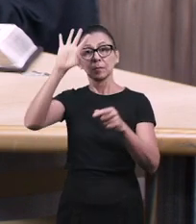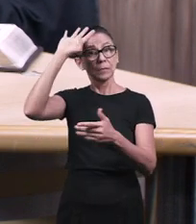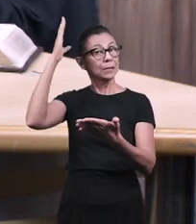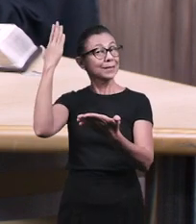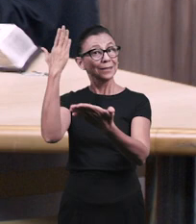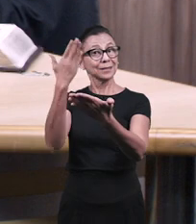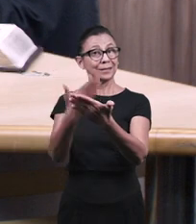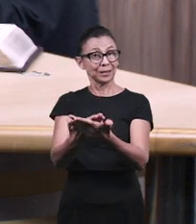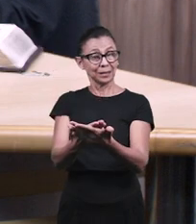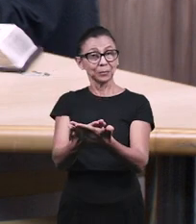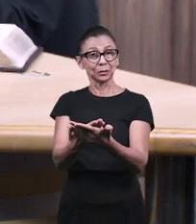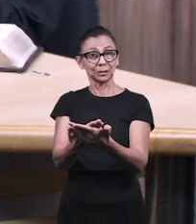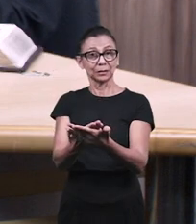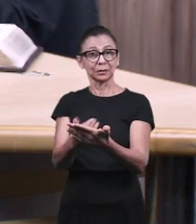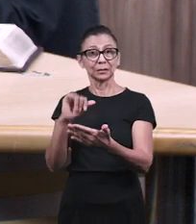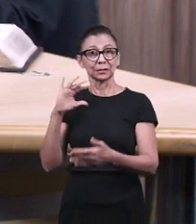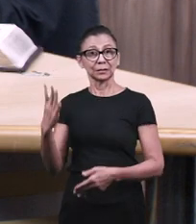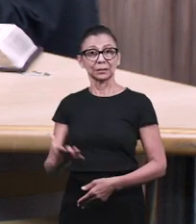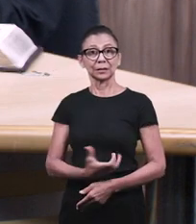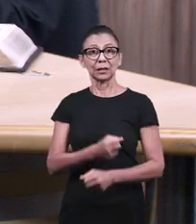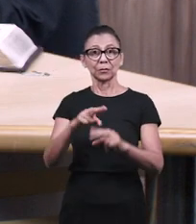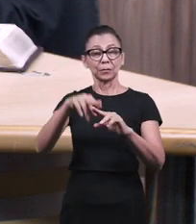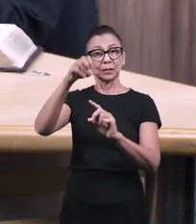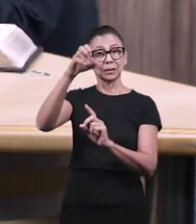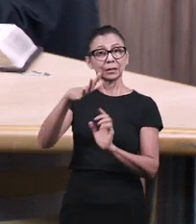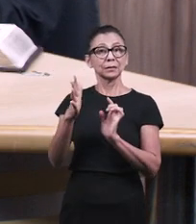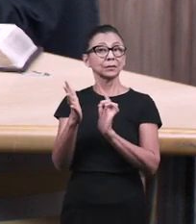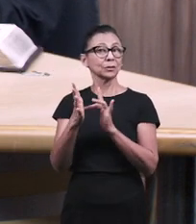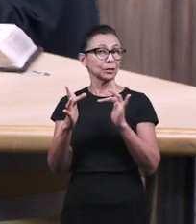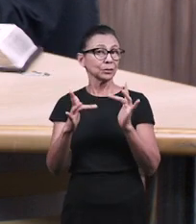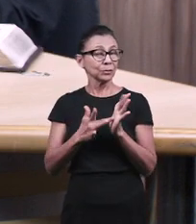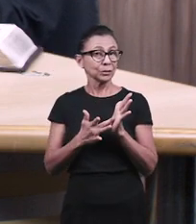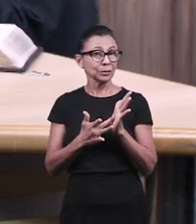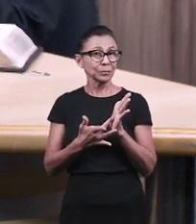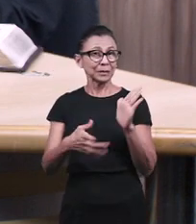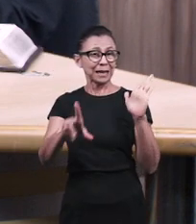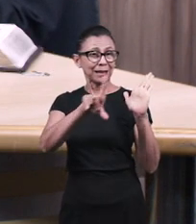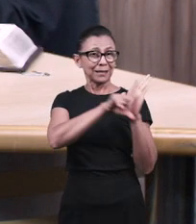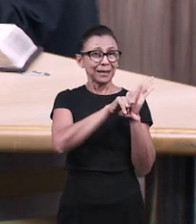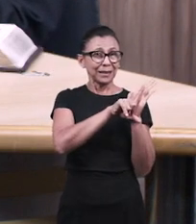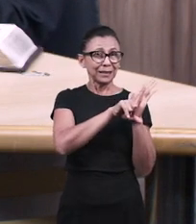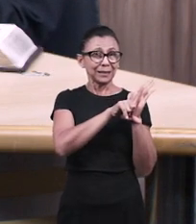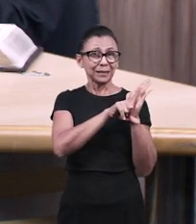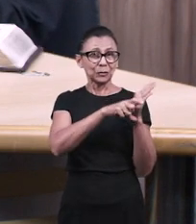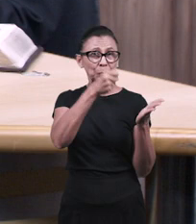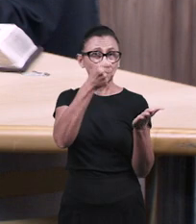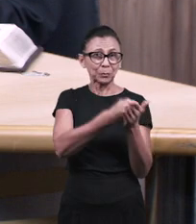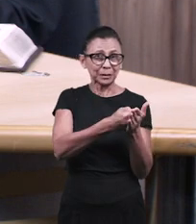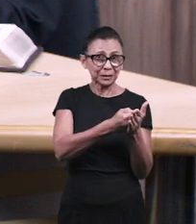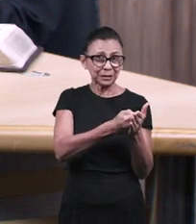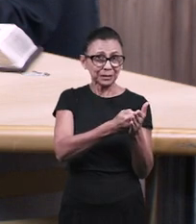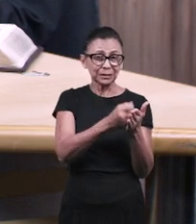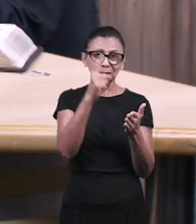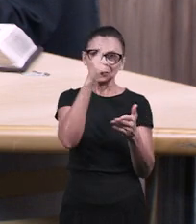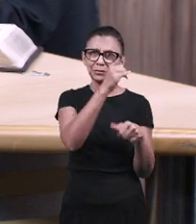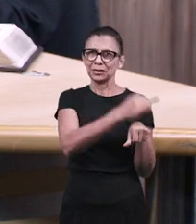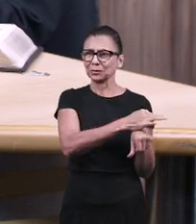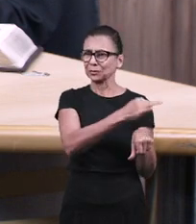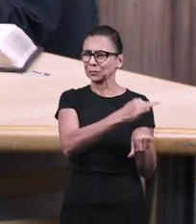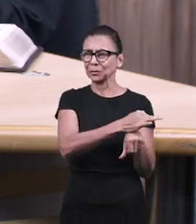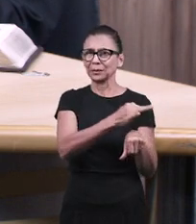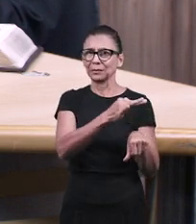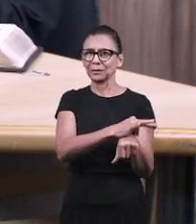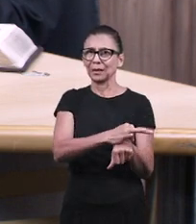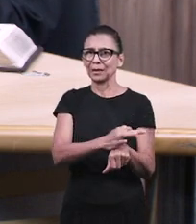pela graça do Senhor Jesus, como eles também. Na verdade, pareceu bem ao Espírito Santo e